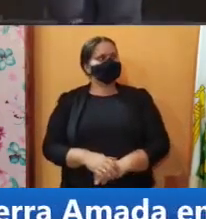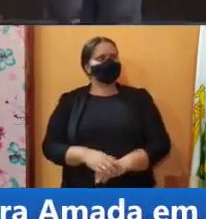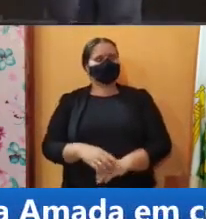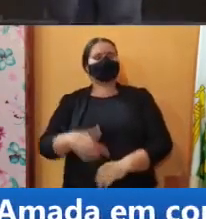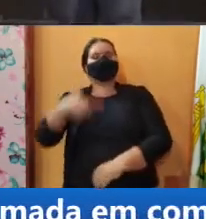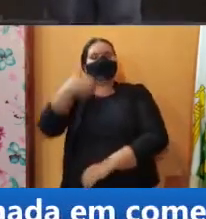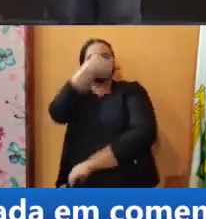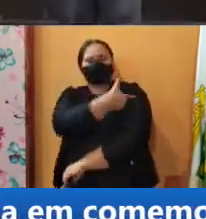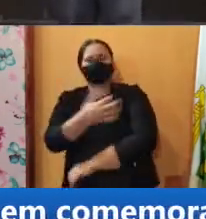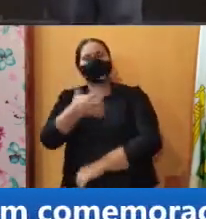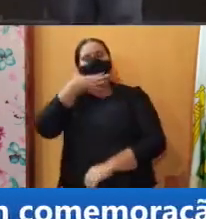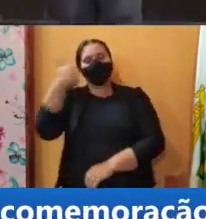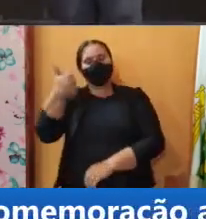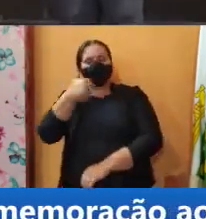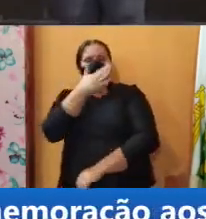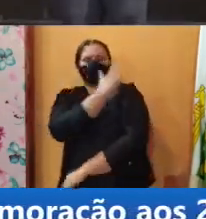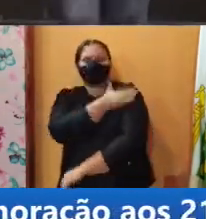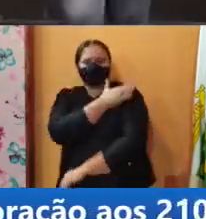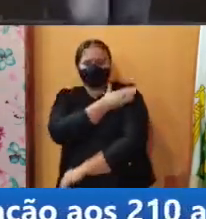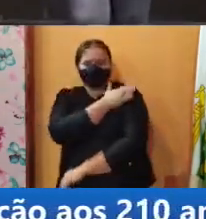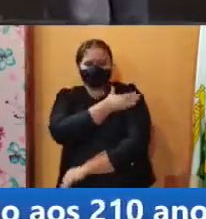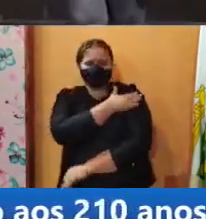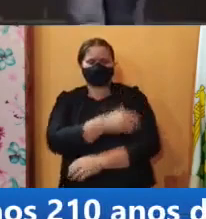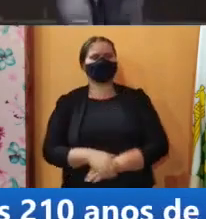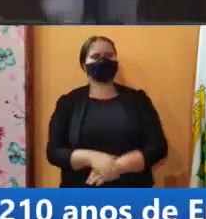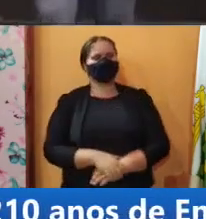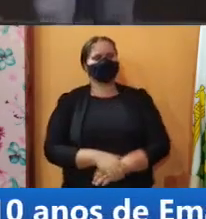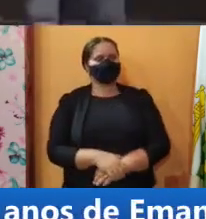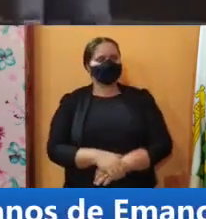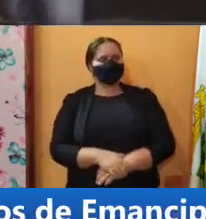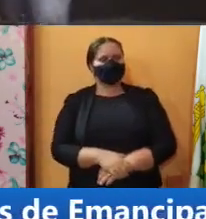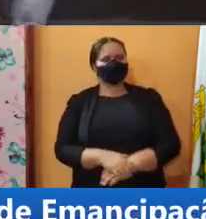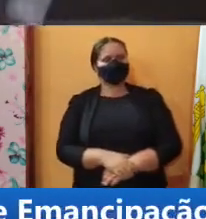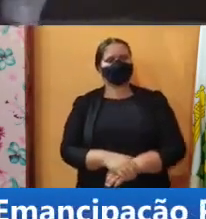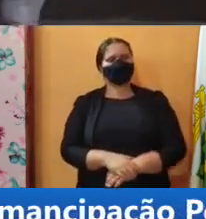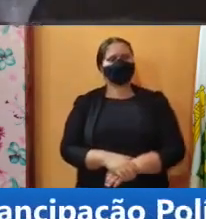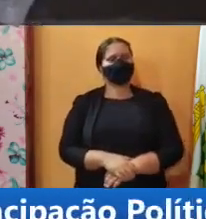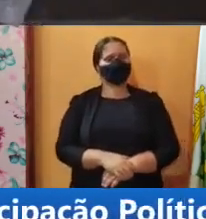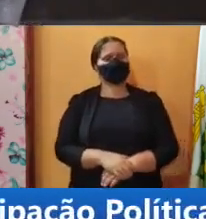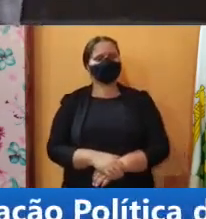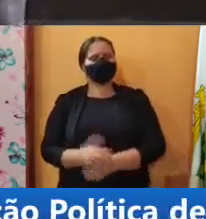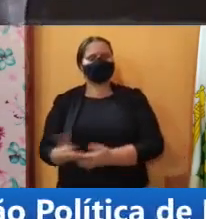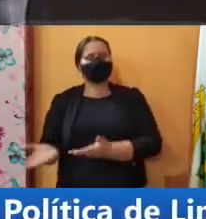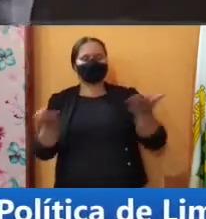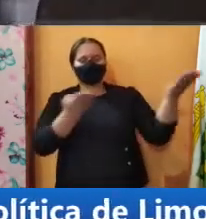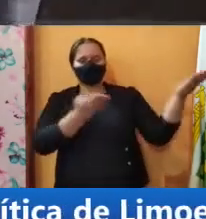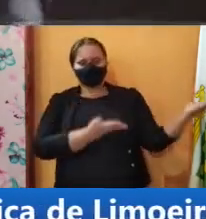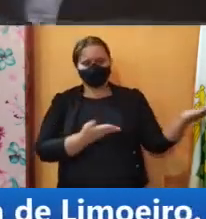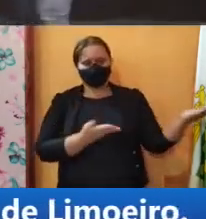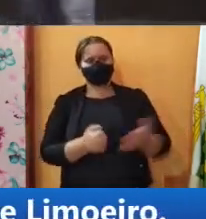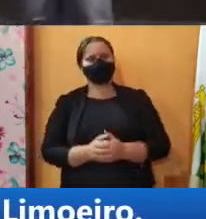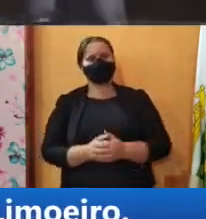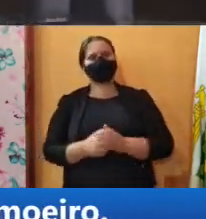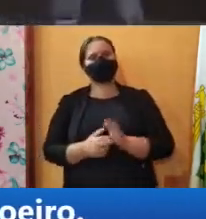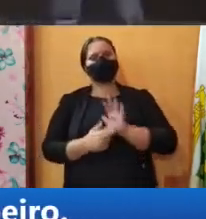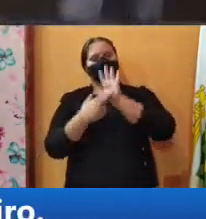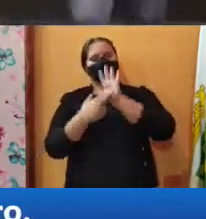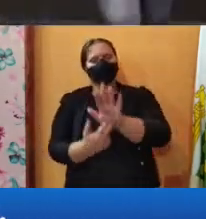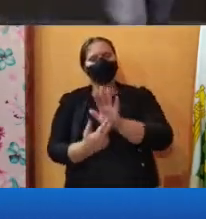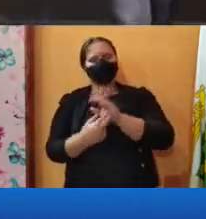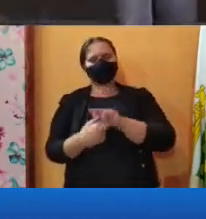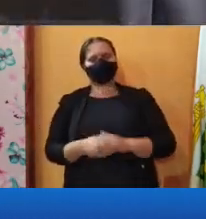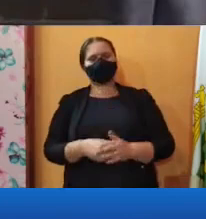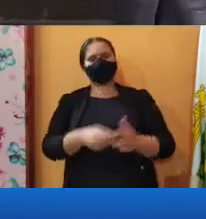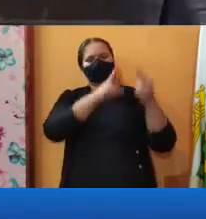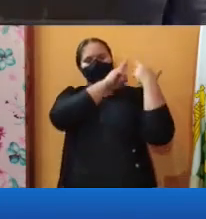A todos que fazem o Galpão das Artes, a casa que nos abriga aqui também com um show de calouros. Agora convidamos o representante da Leonarte,